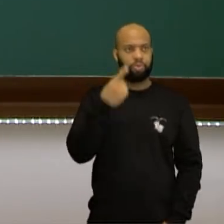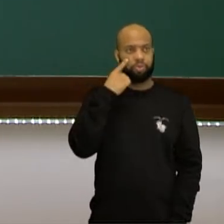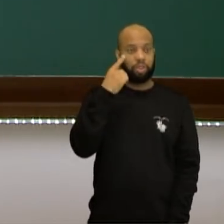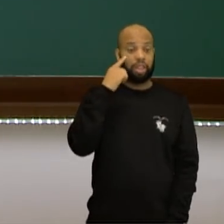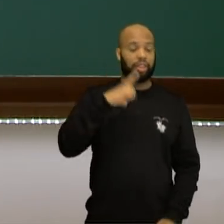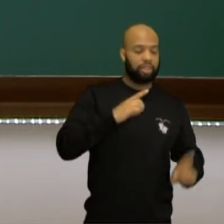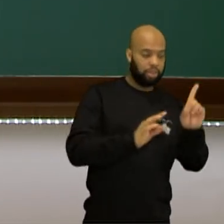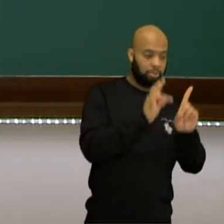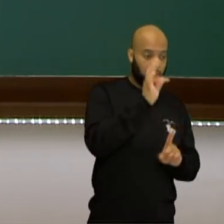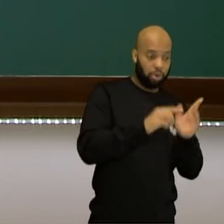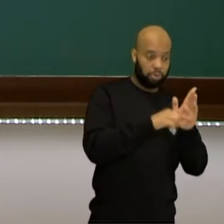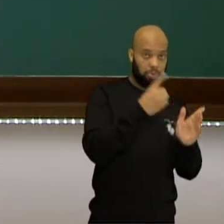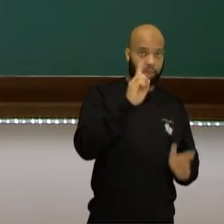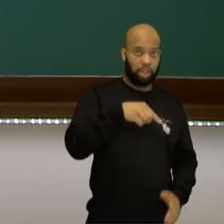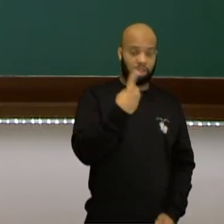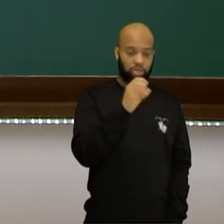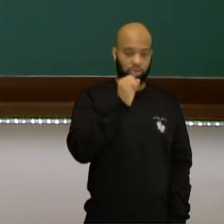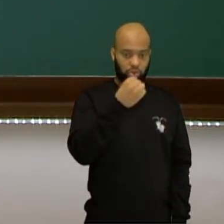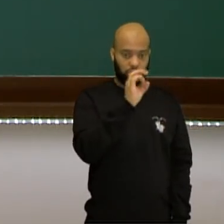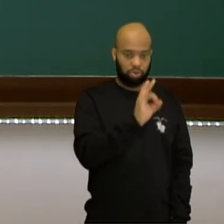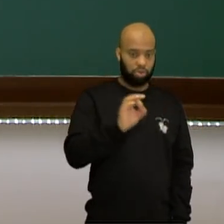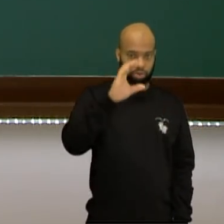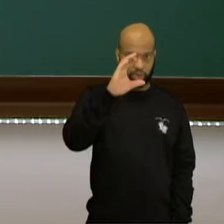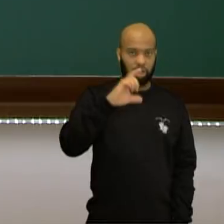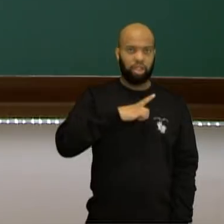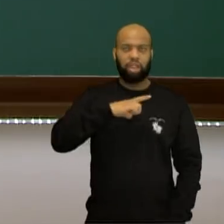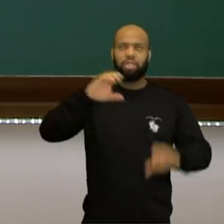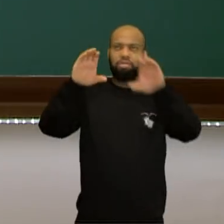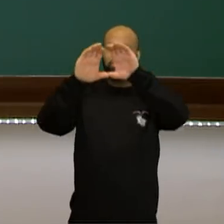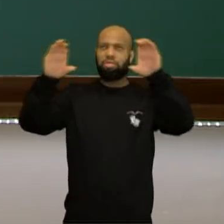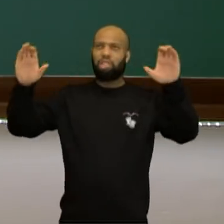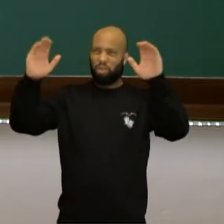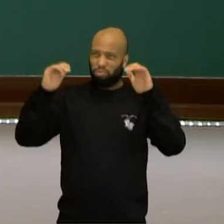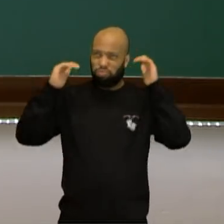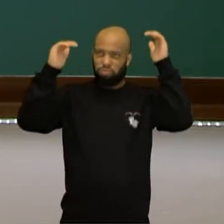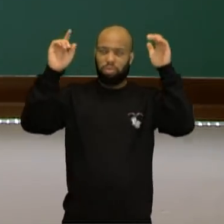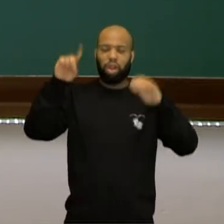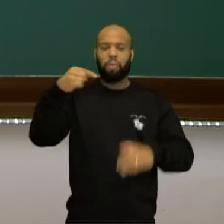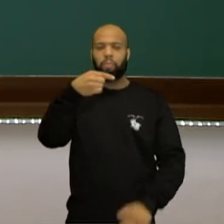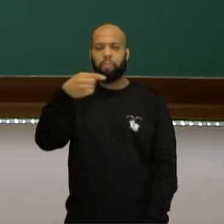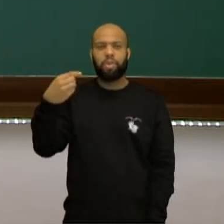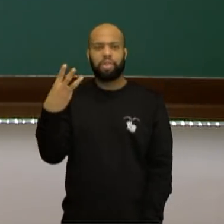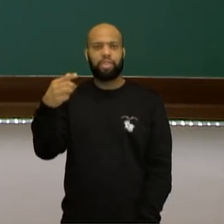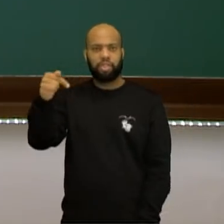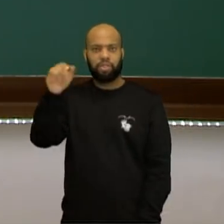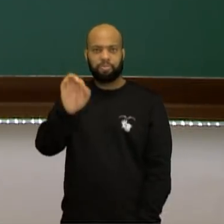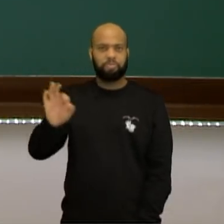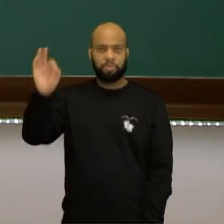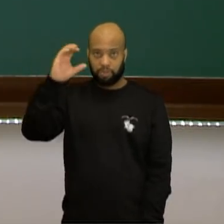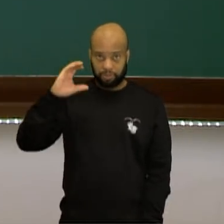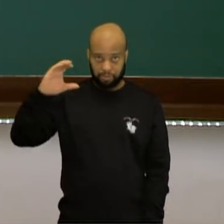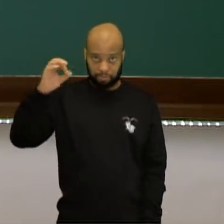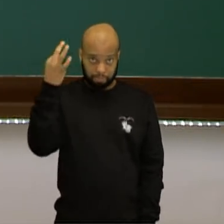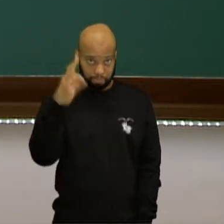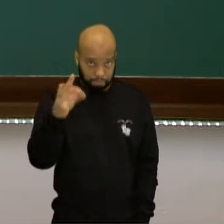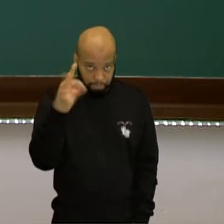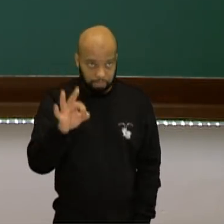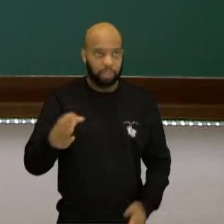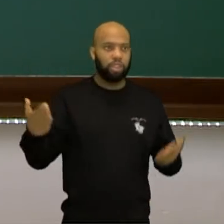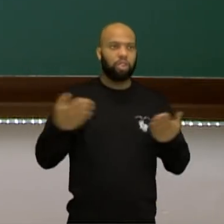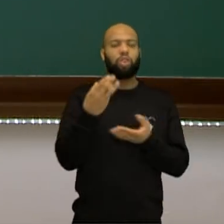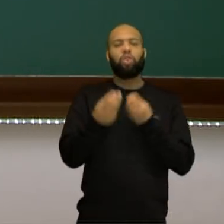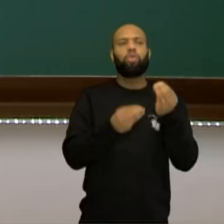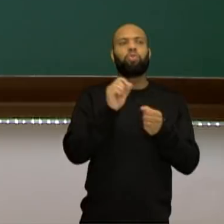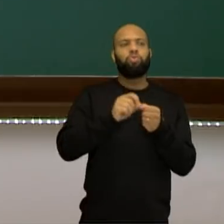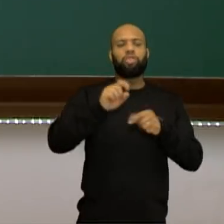de 18 graus Celsius e lá em cima a temperatura de menos 37 graus Celsius. Para a gente calcular